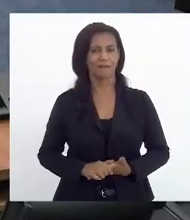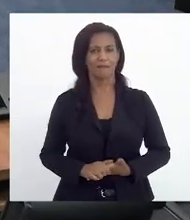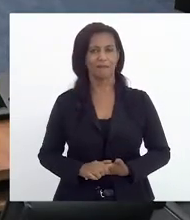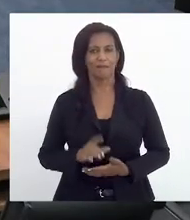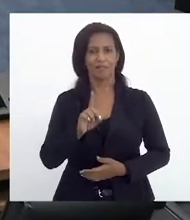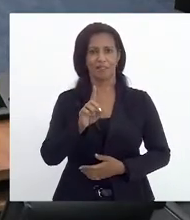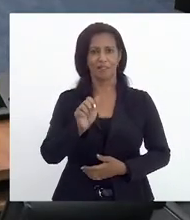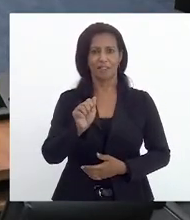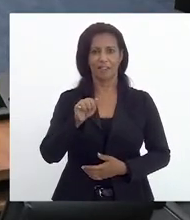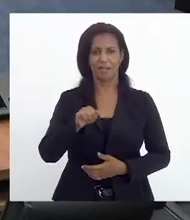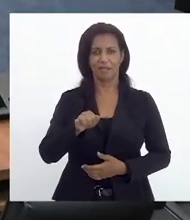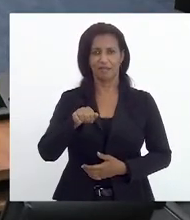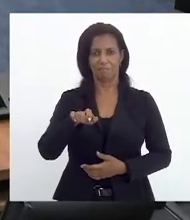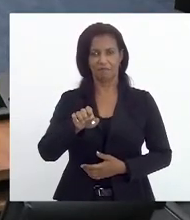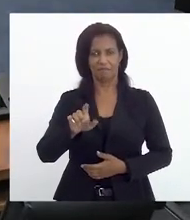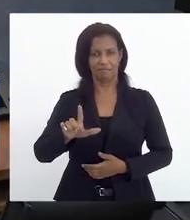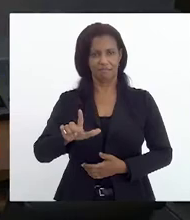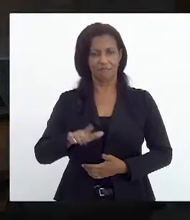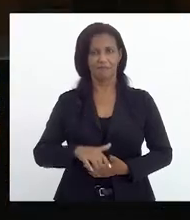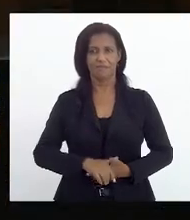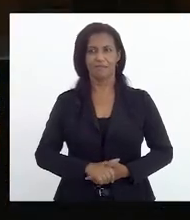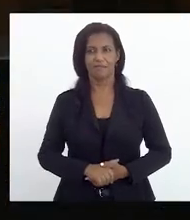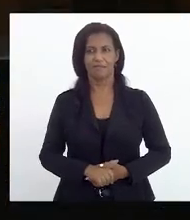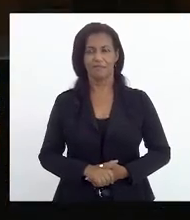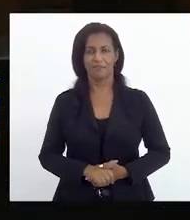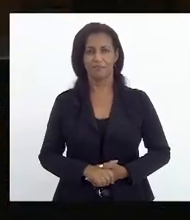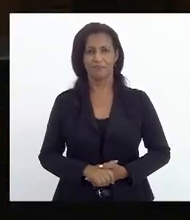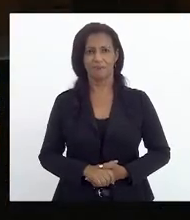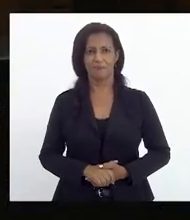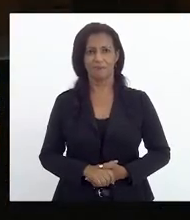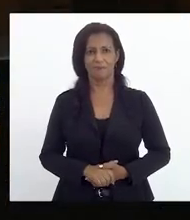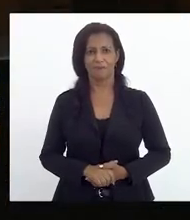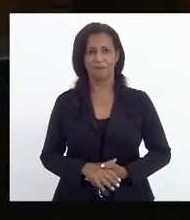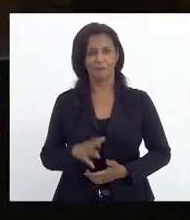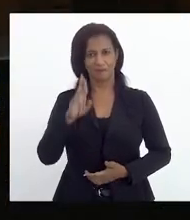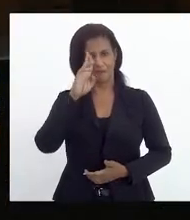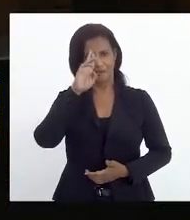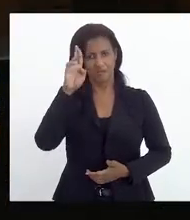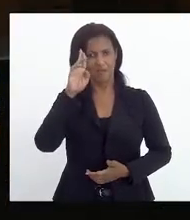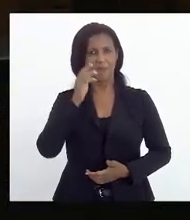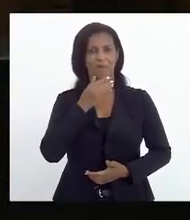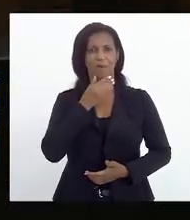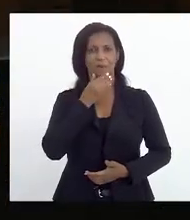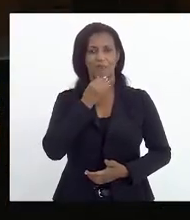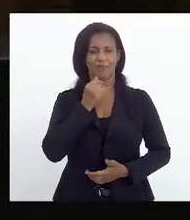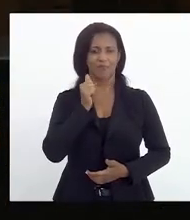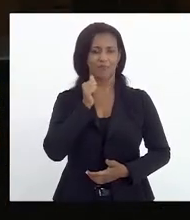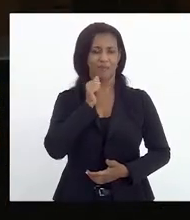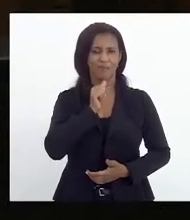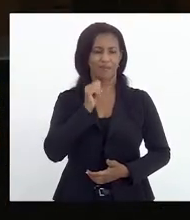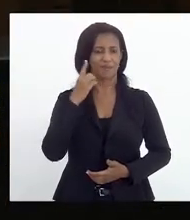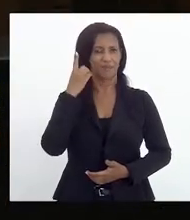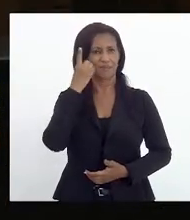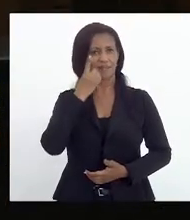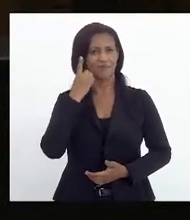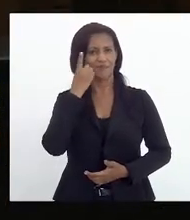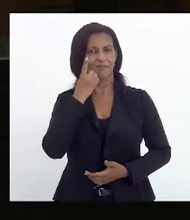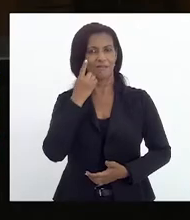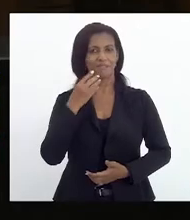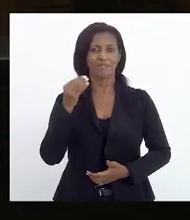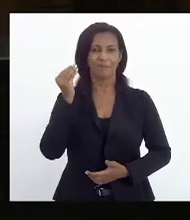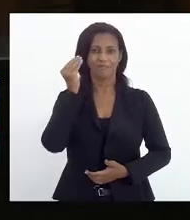danniel librelon on-shore senhores e senhoras deputadas